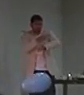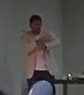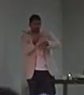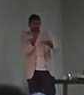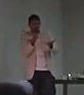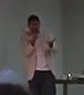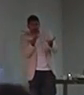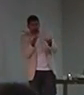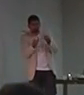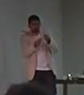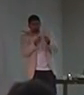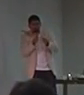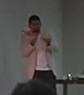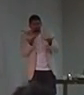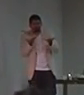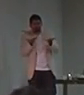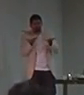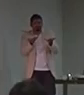uma